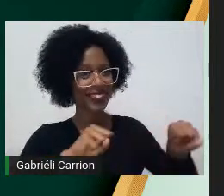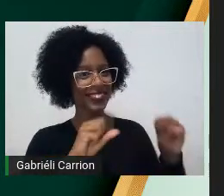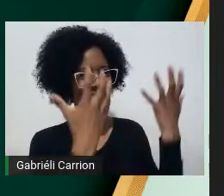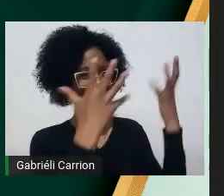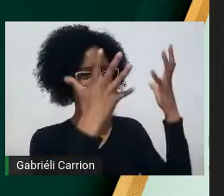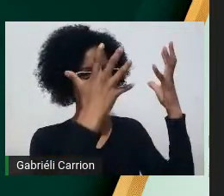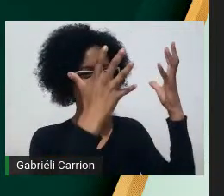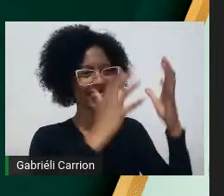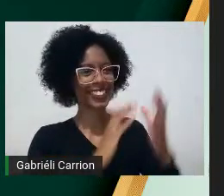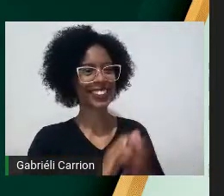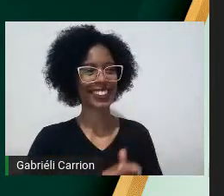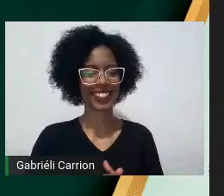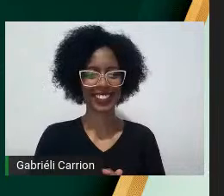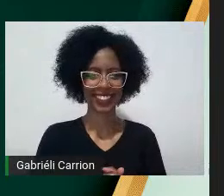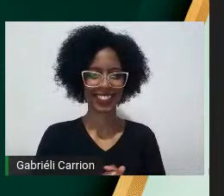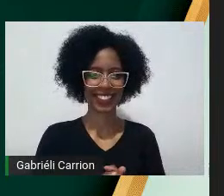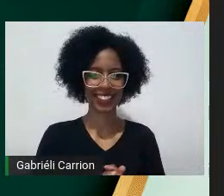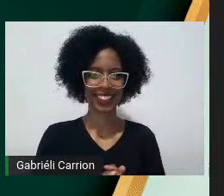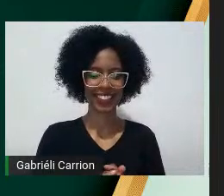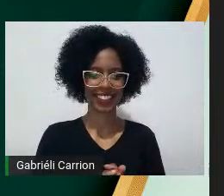Parabéns.